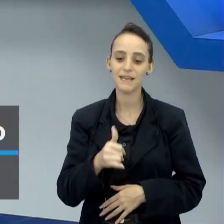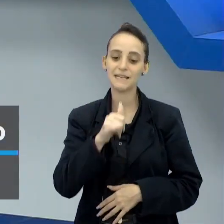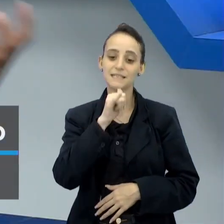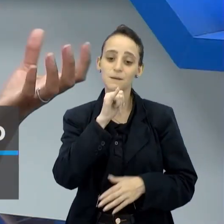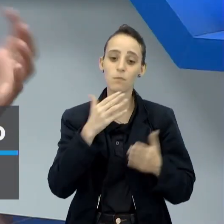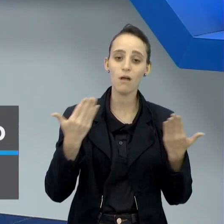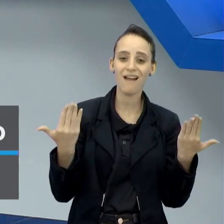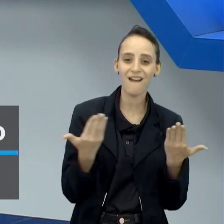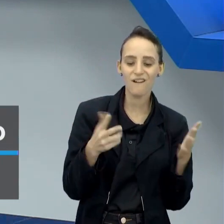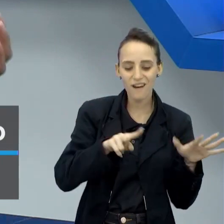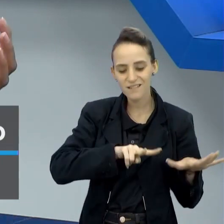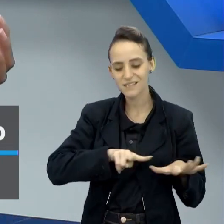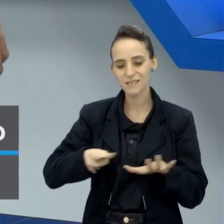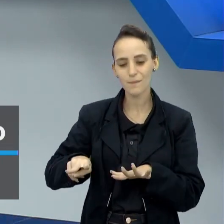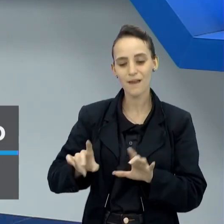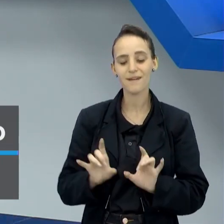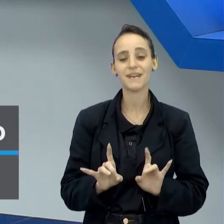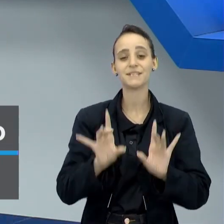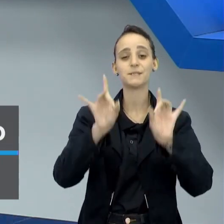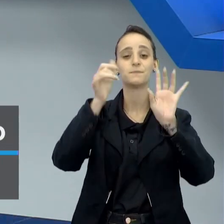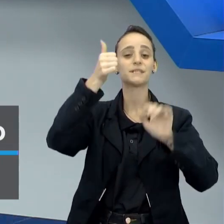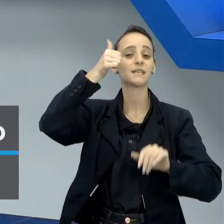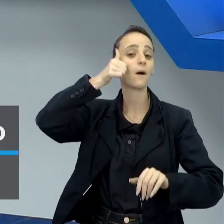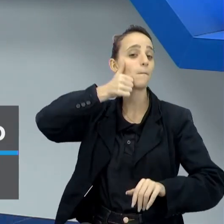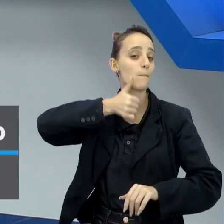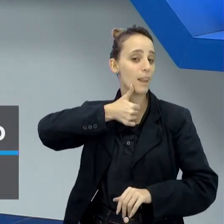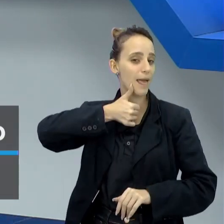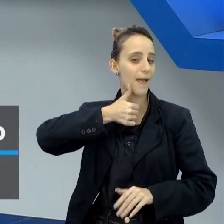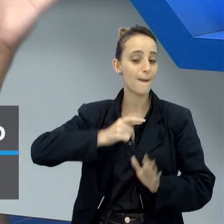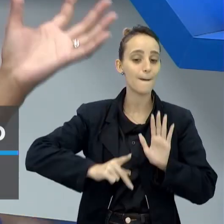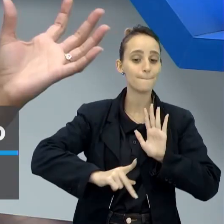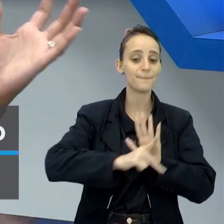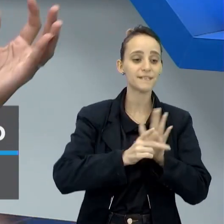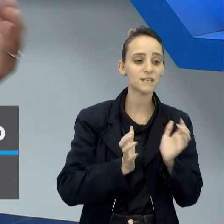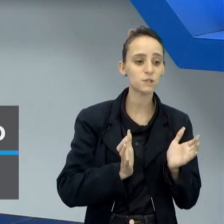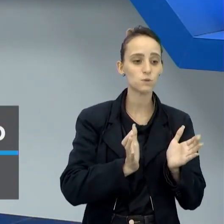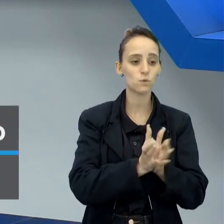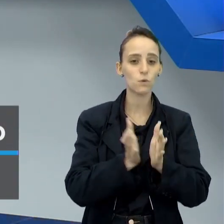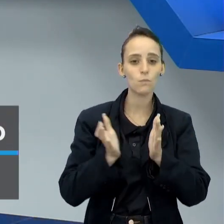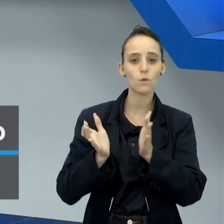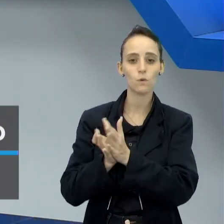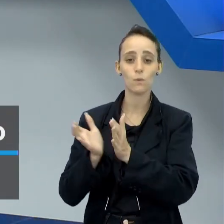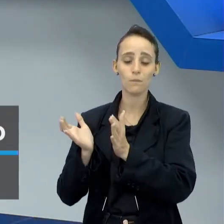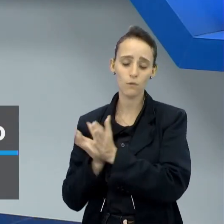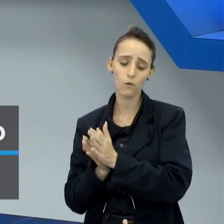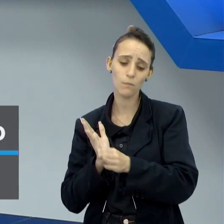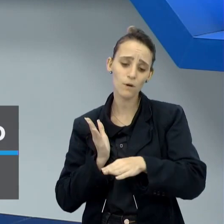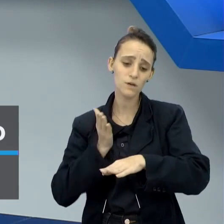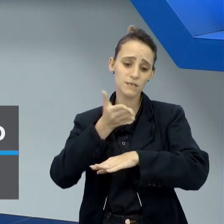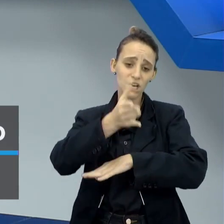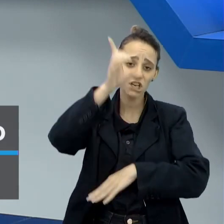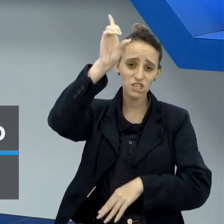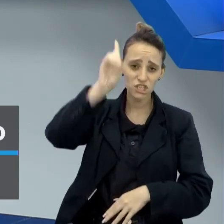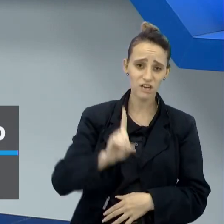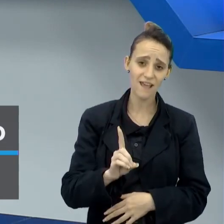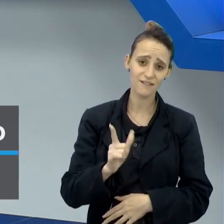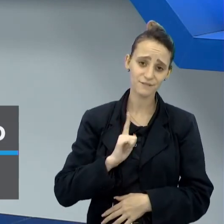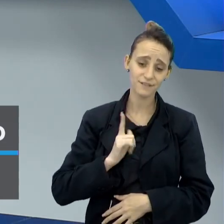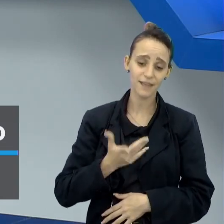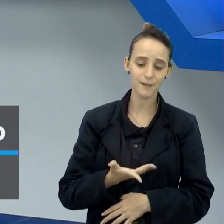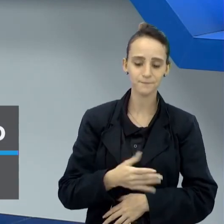que participar de diferentes grupos possibilita, historicamente, maior acesso a direitos ou não. Né?